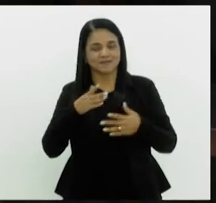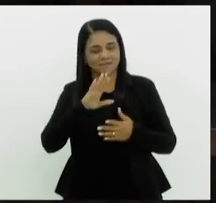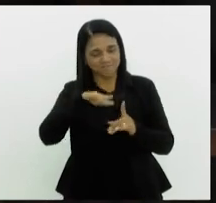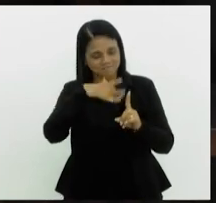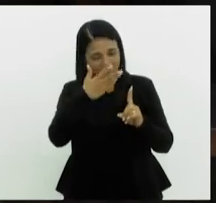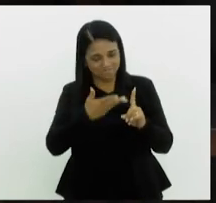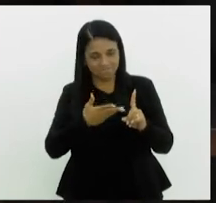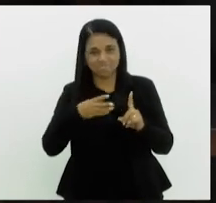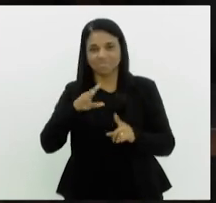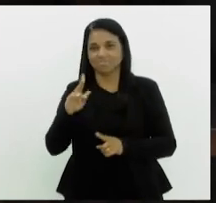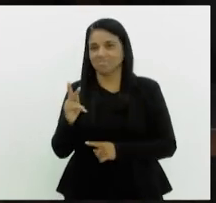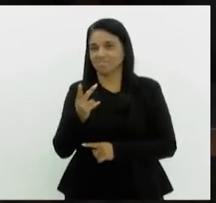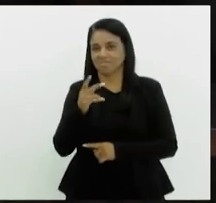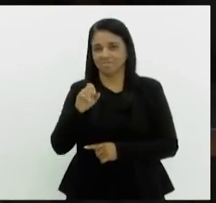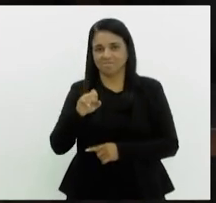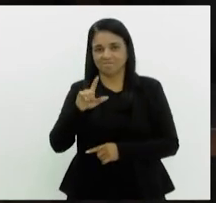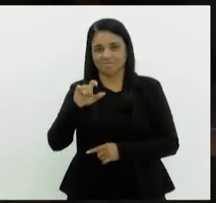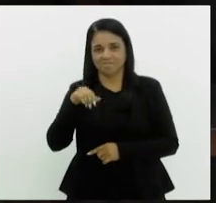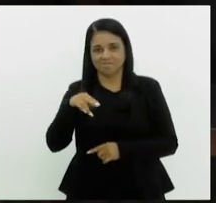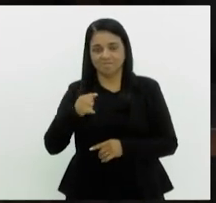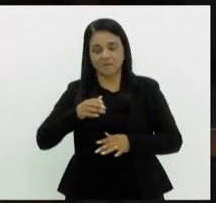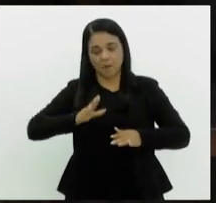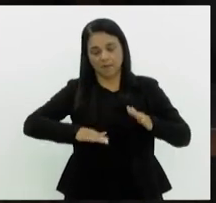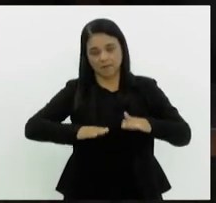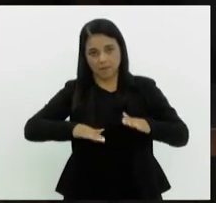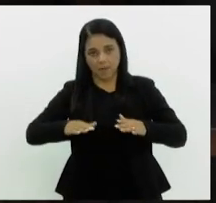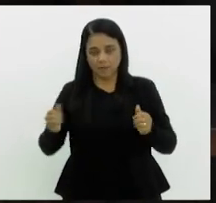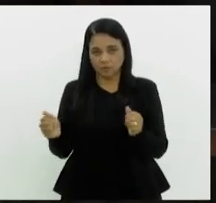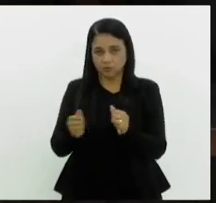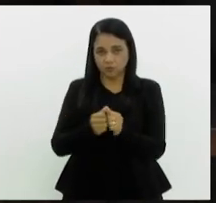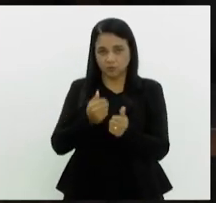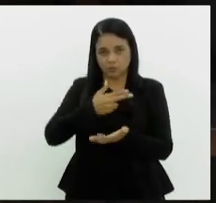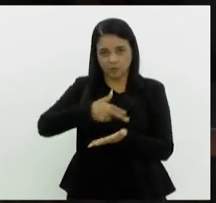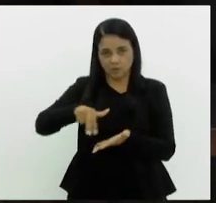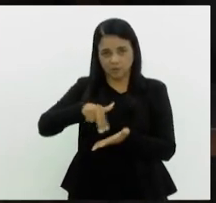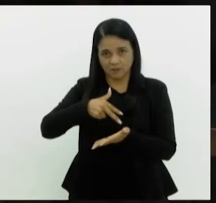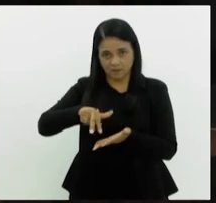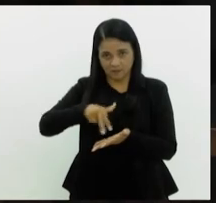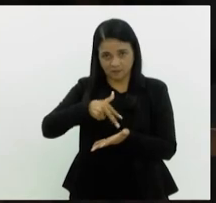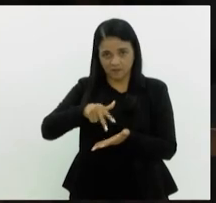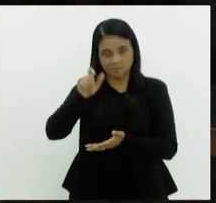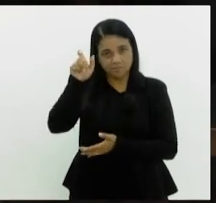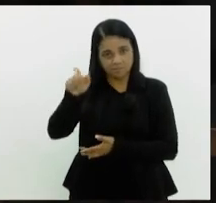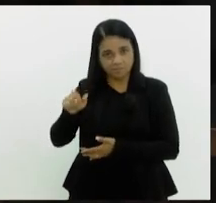peço a apresentação de atabaque junto com a dança de uma bailarina.